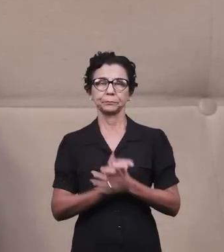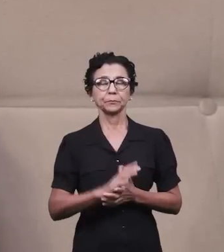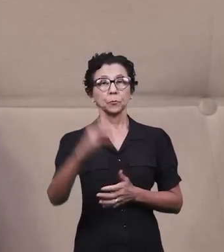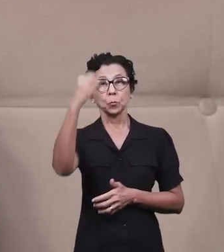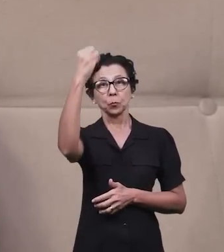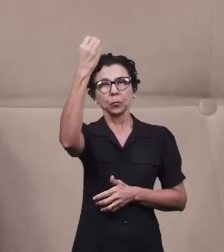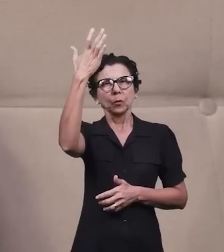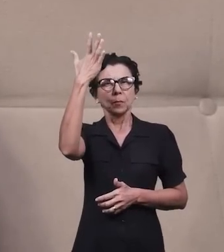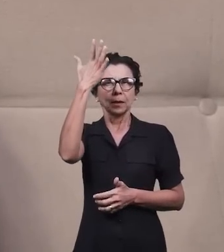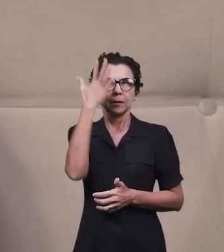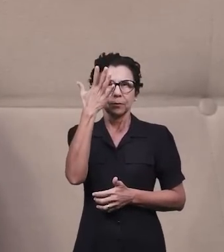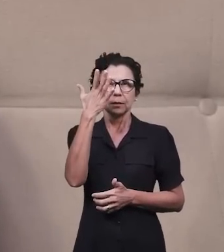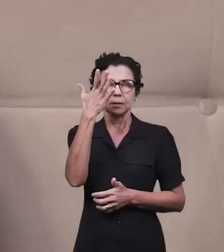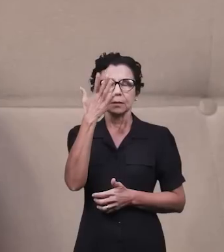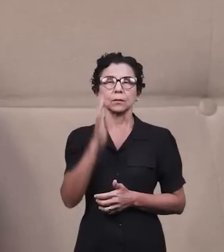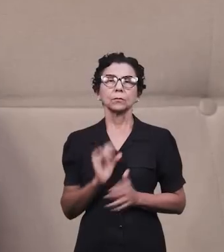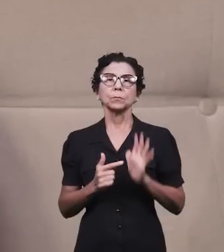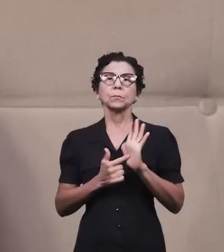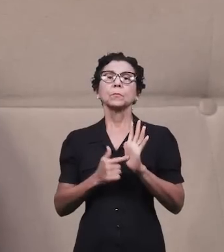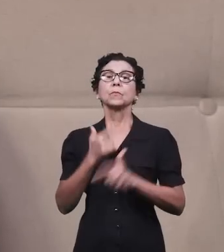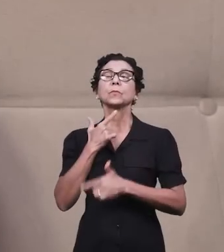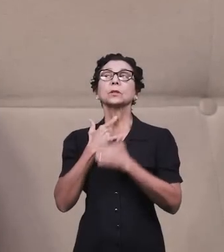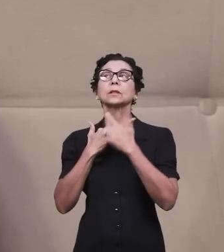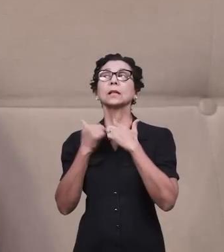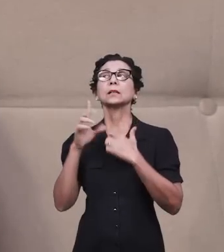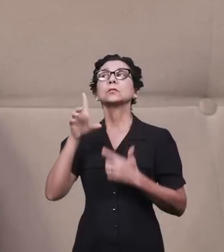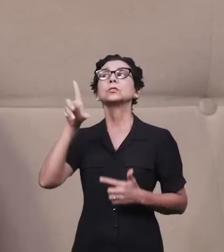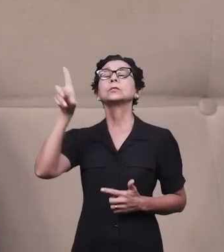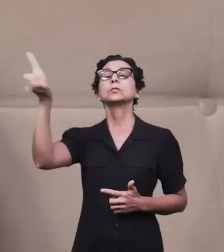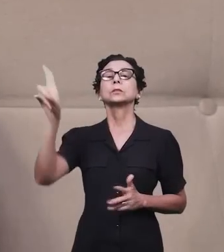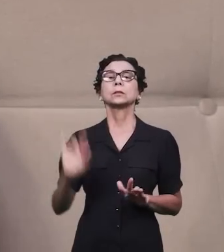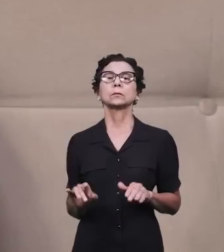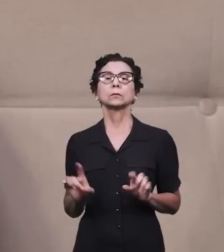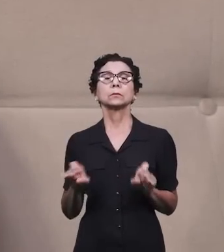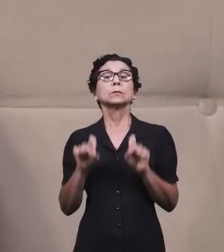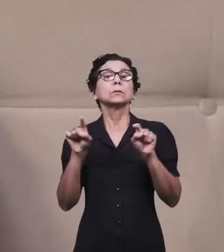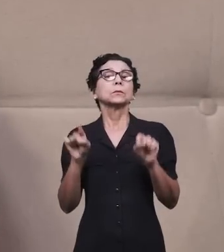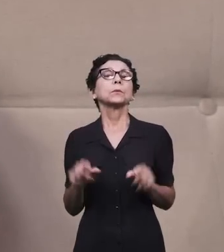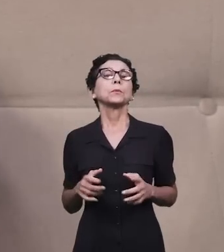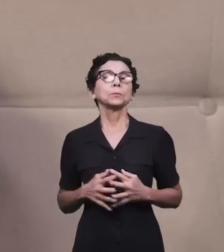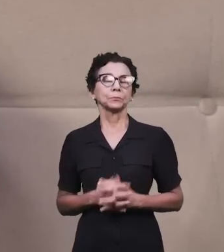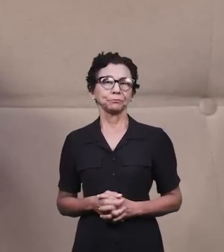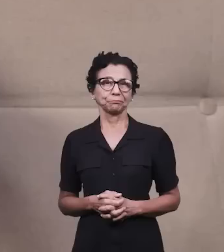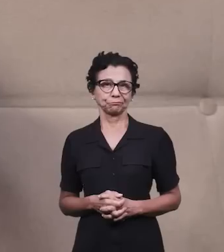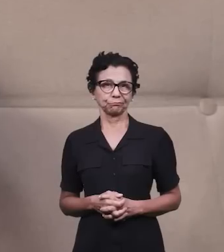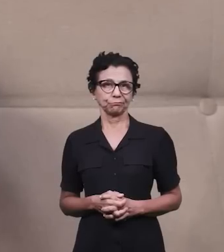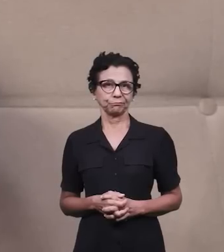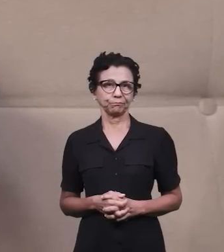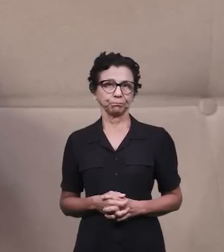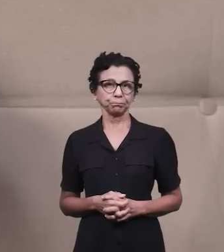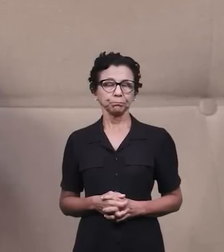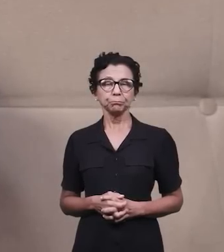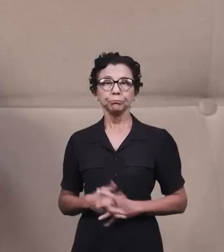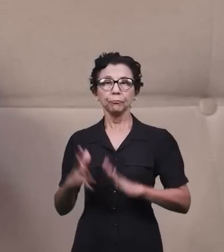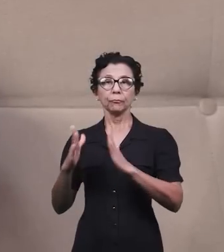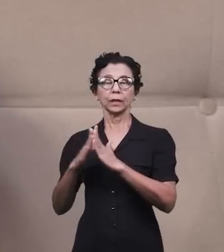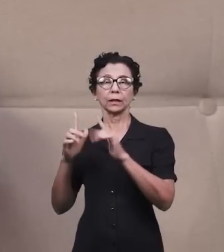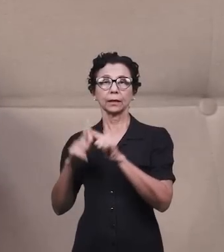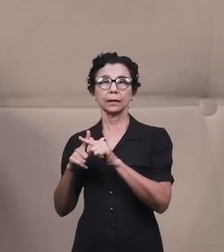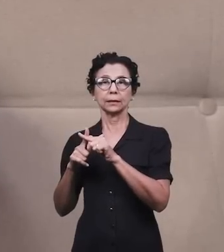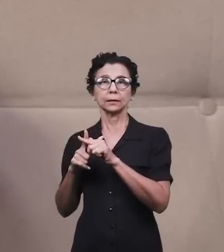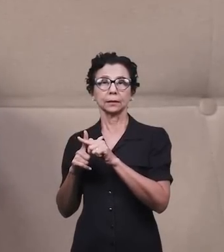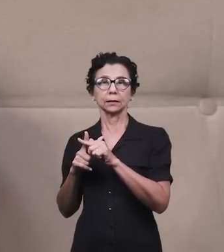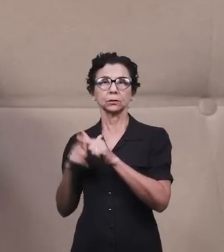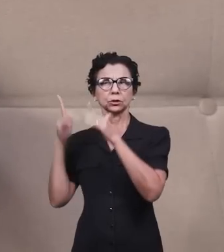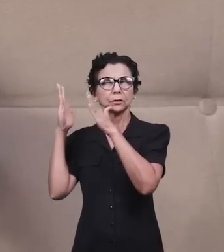completa a respeito da vontade de Deus. E a vontade de Deus qual é? É que o homem, é que a igreja